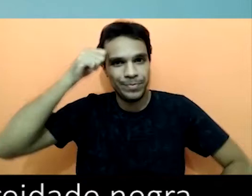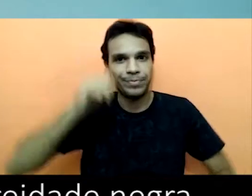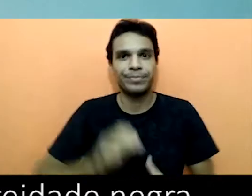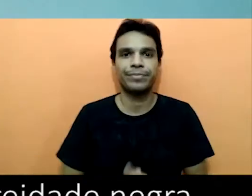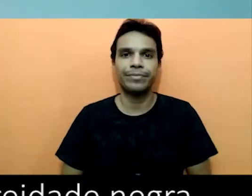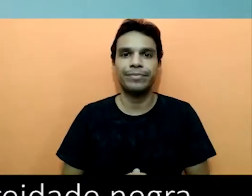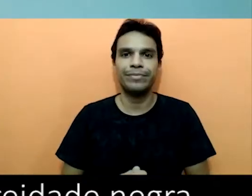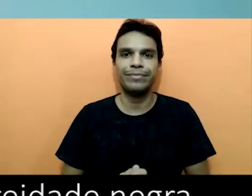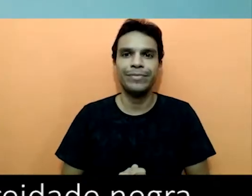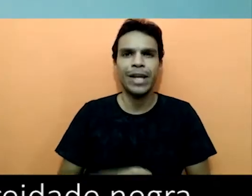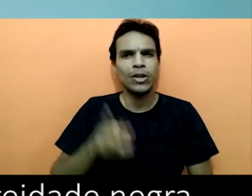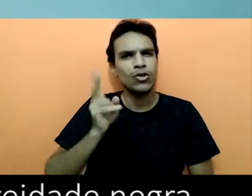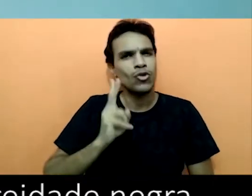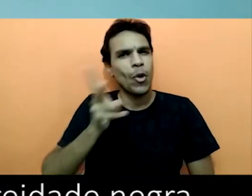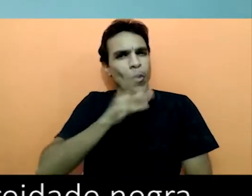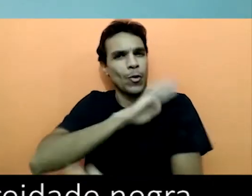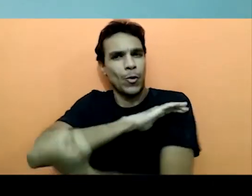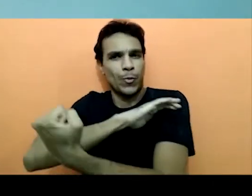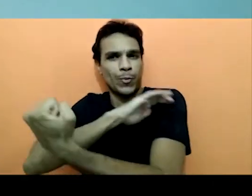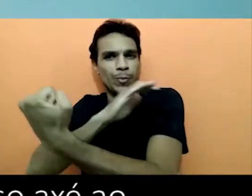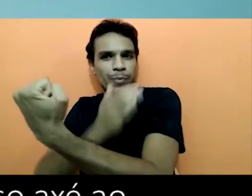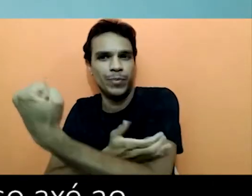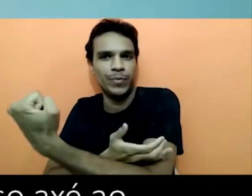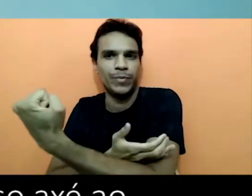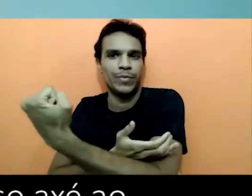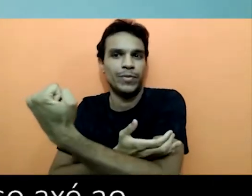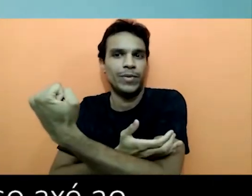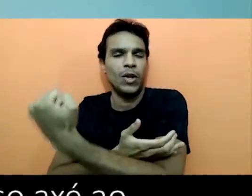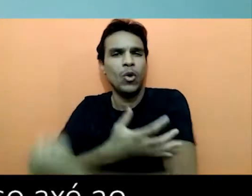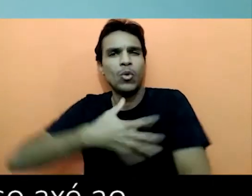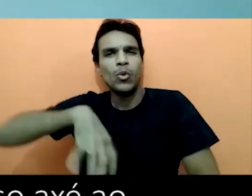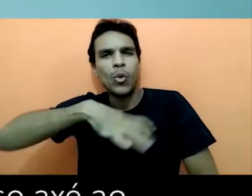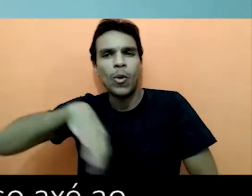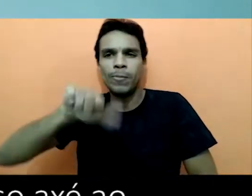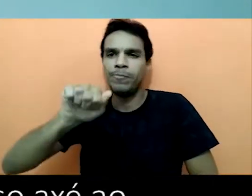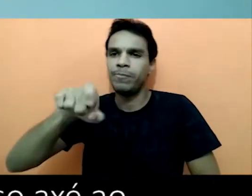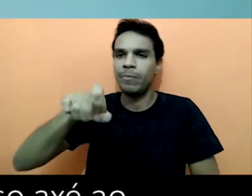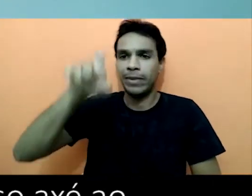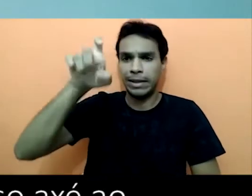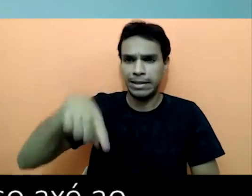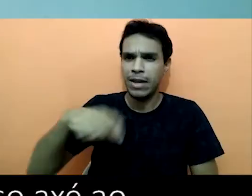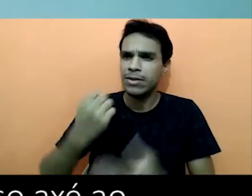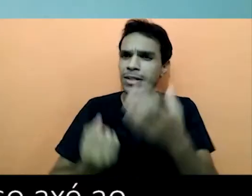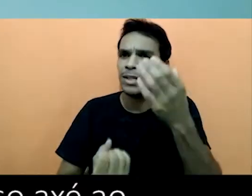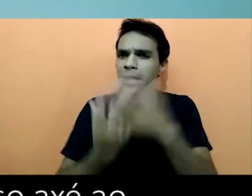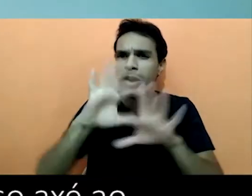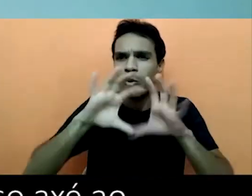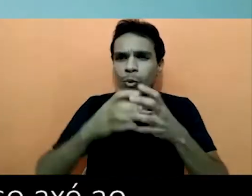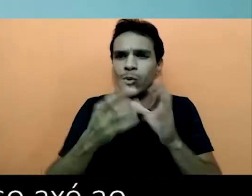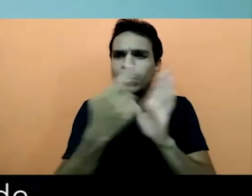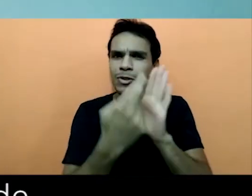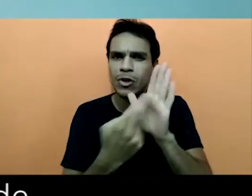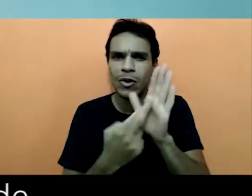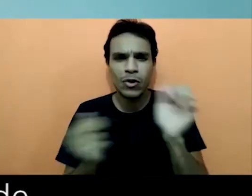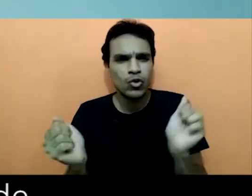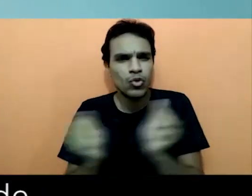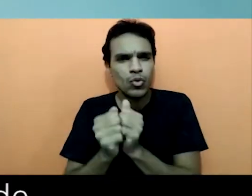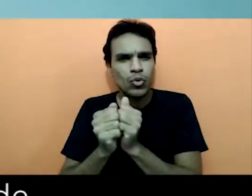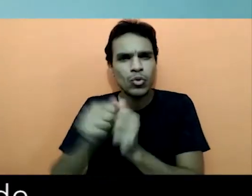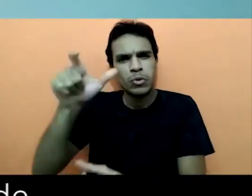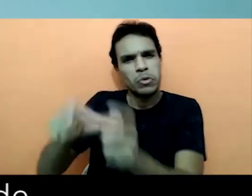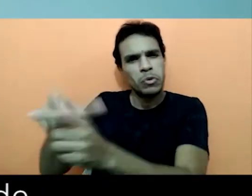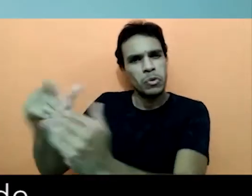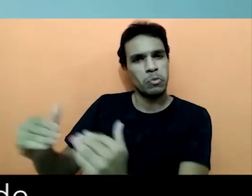afro-brasileiras e da corporeidade negra. Continuamente revigoramos o nosso axé ao